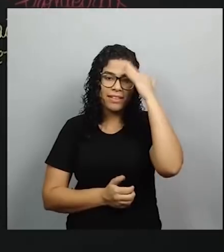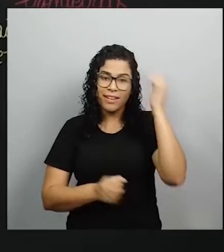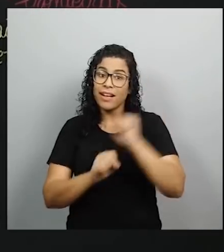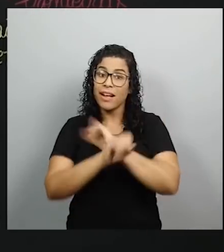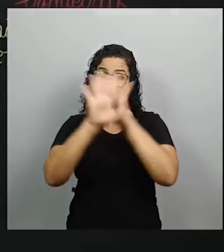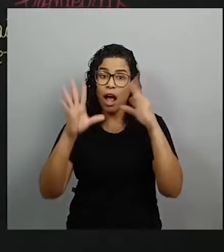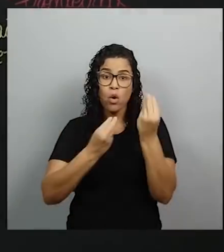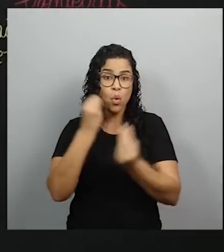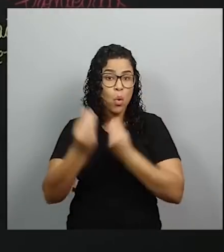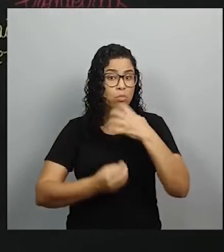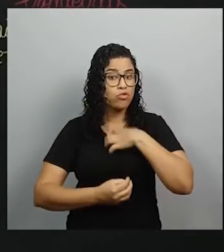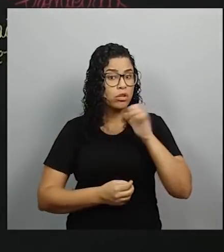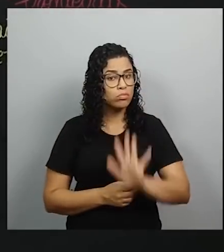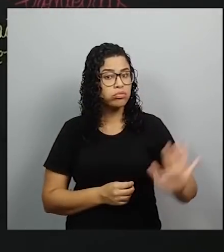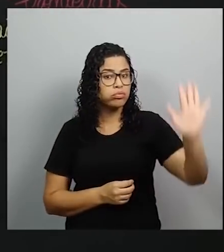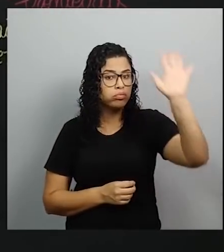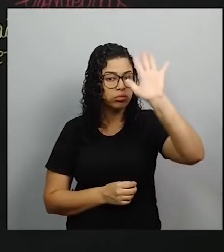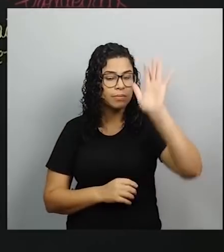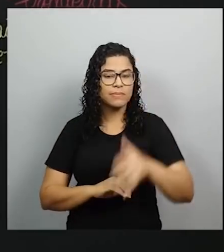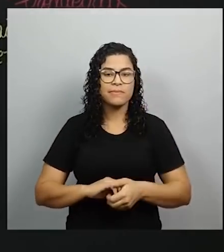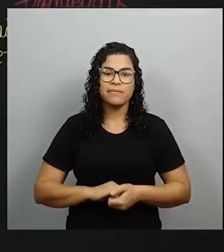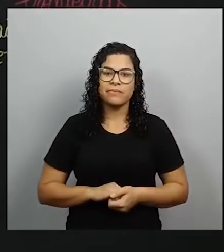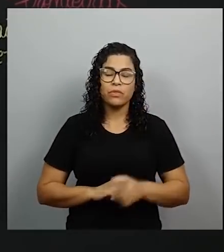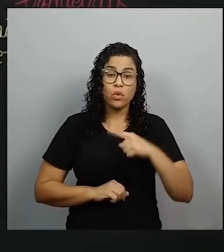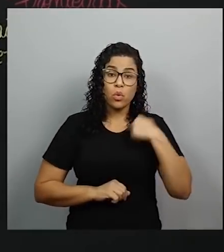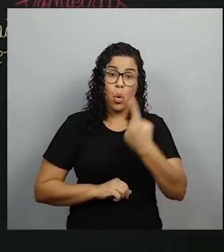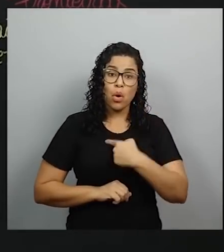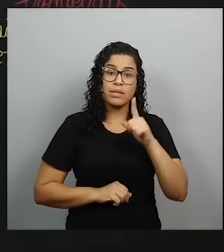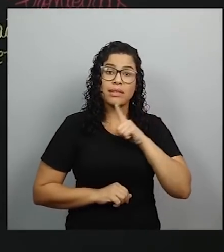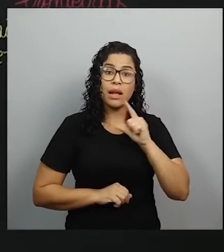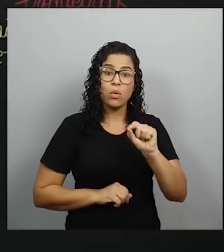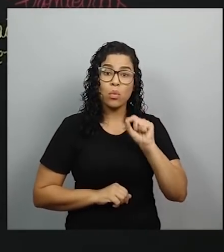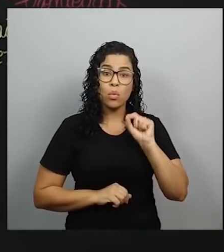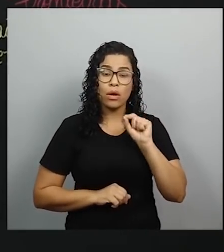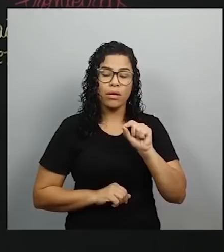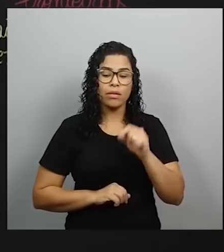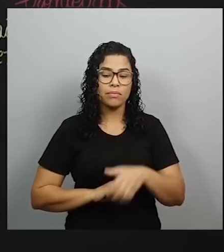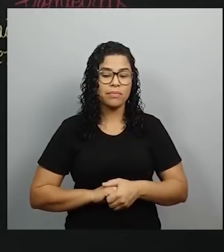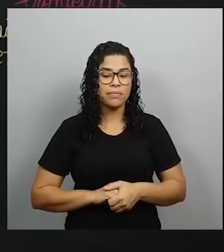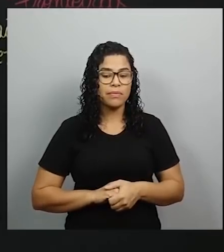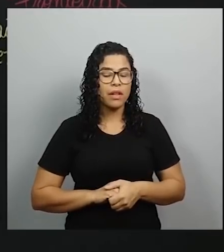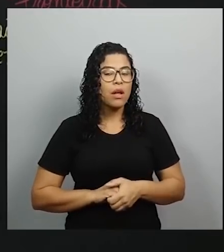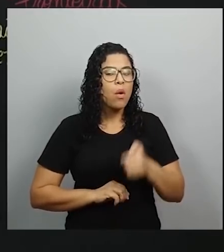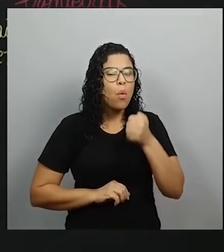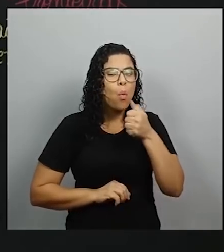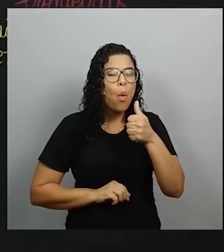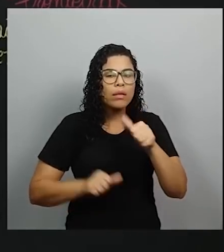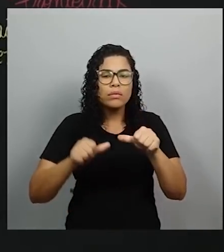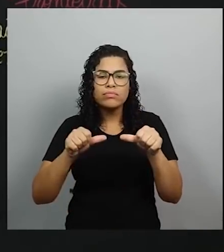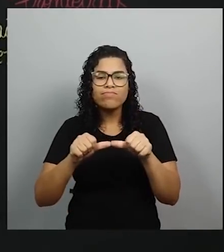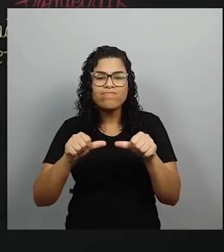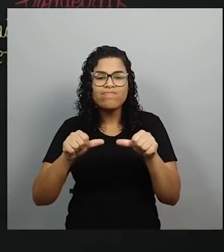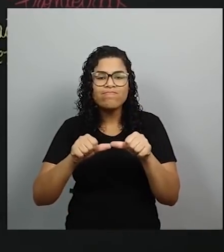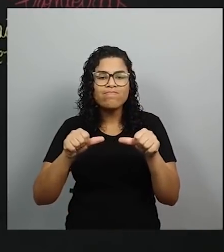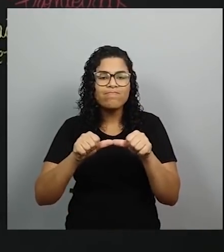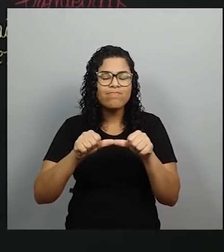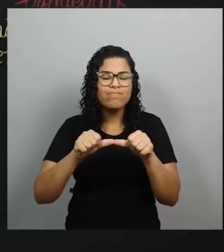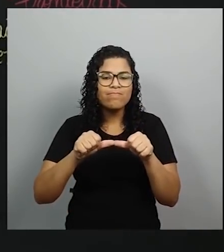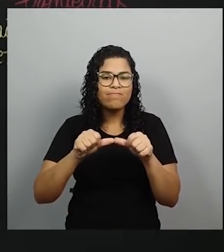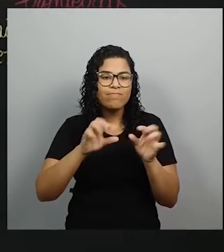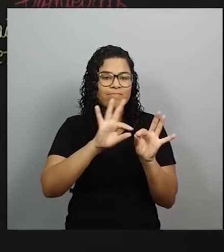vocês. Nós temos uma dimensão quase que simétrica. Como assim uma dimensão quase que